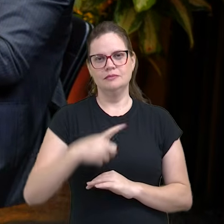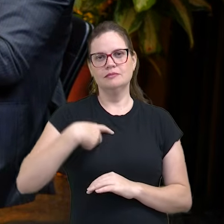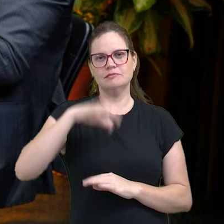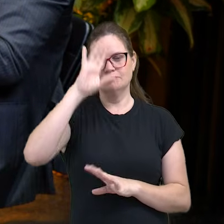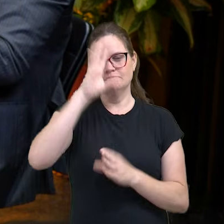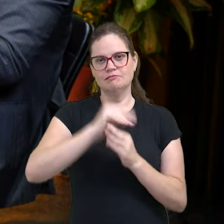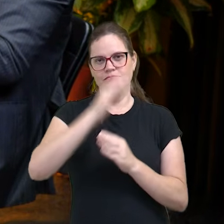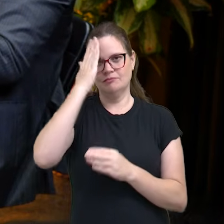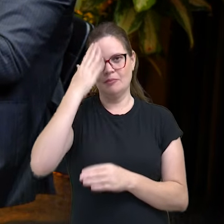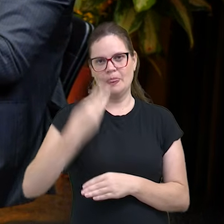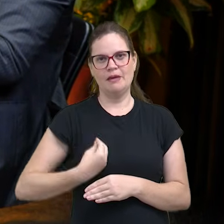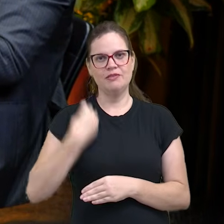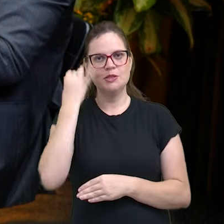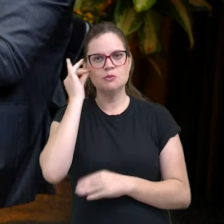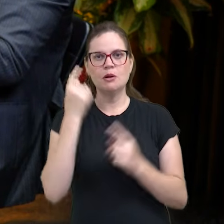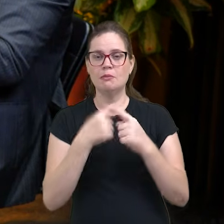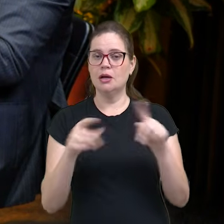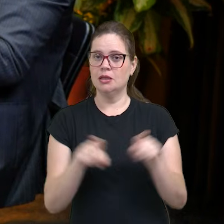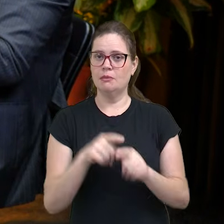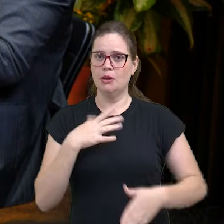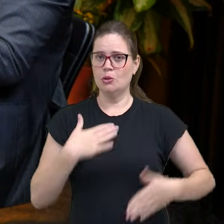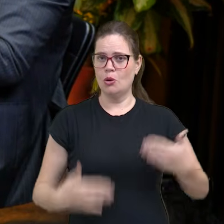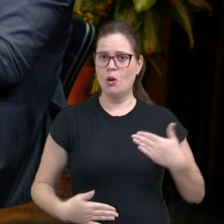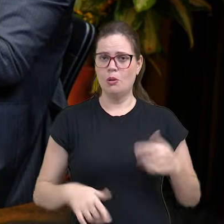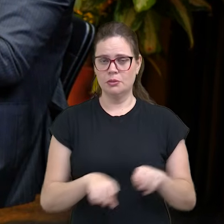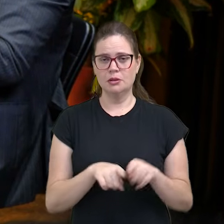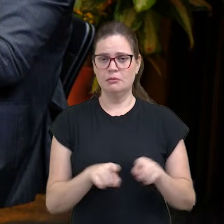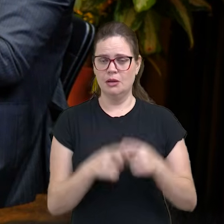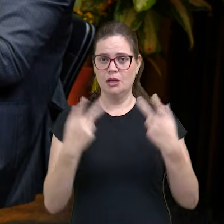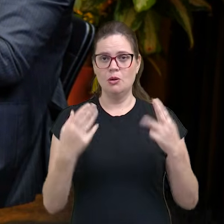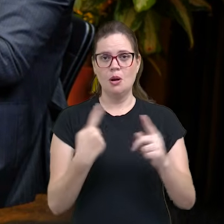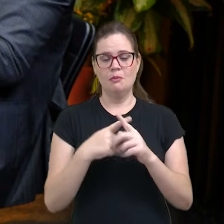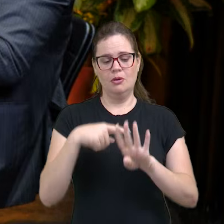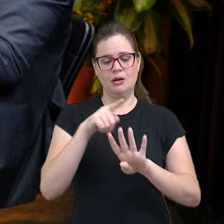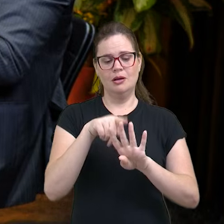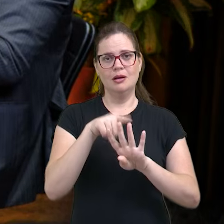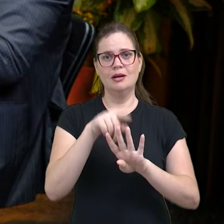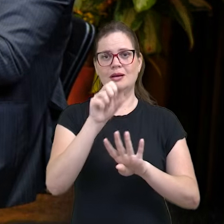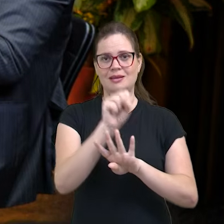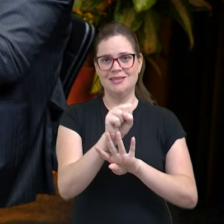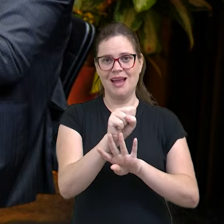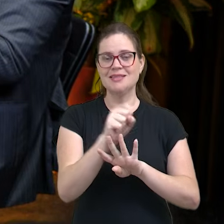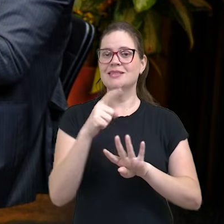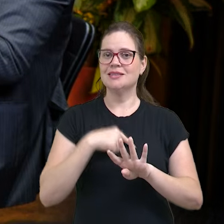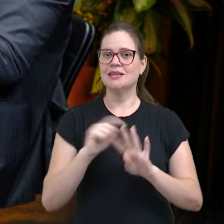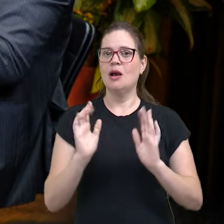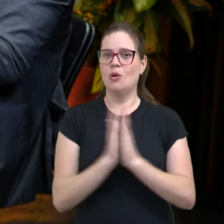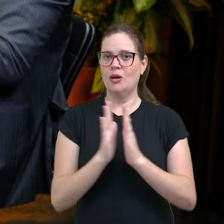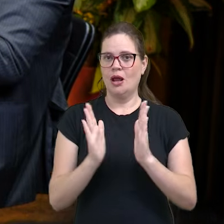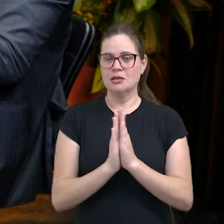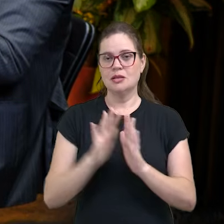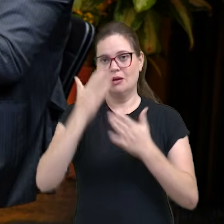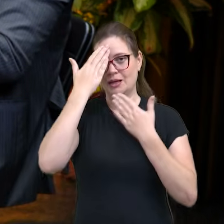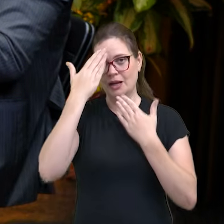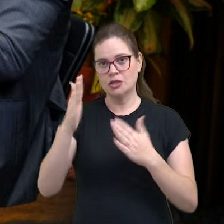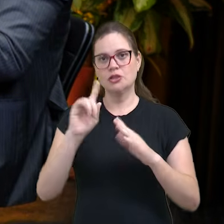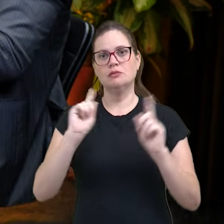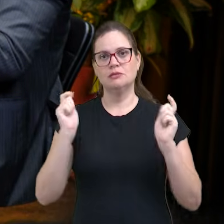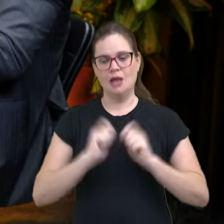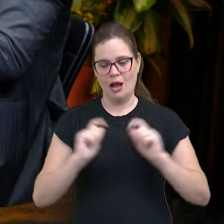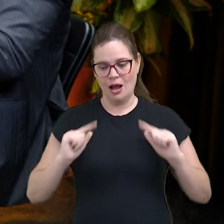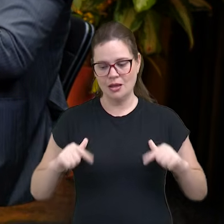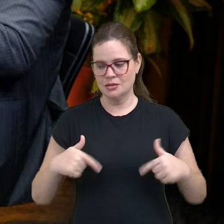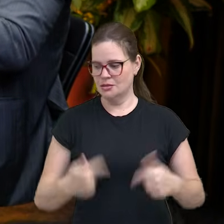está muito ligado, né, no aspecto espiritual, mas físico também. A serotonina, ela age dessa forma na oração,